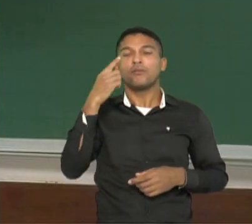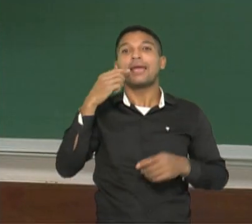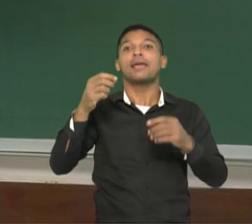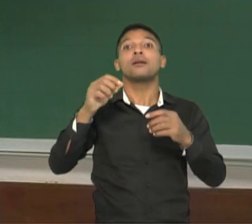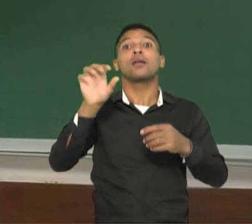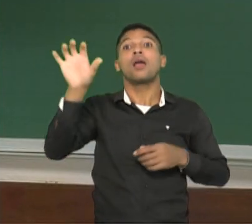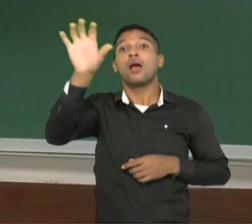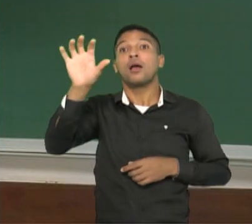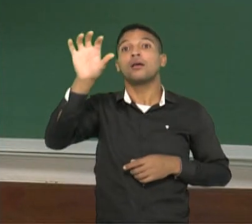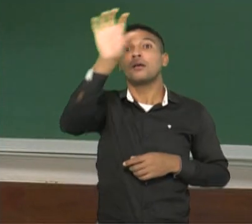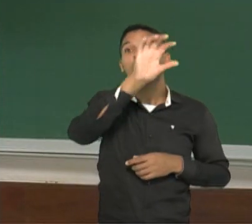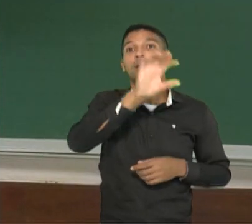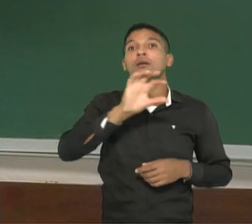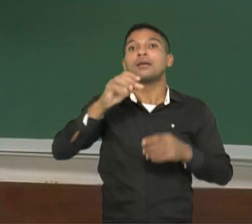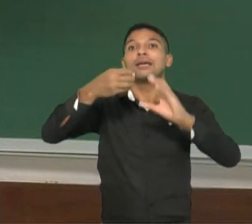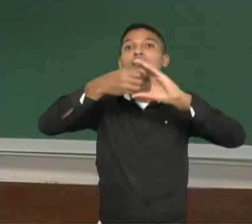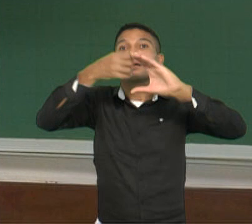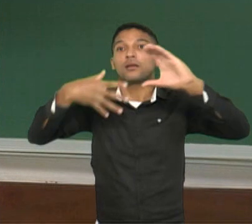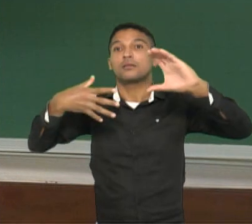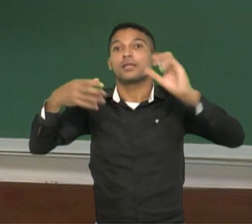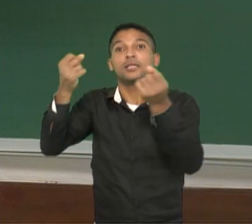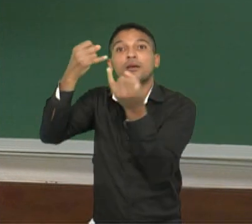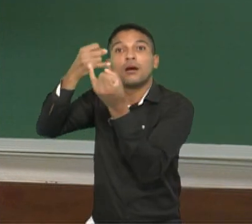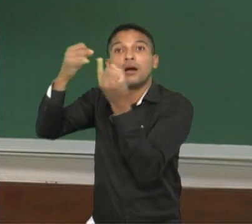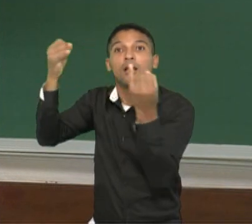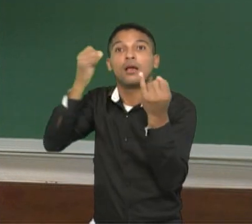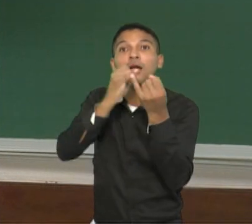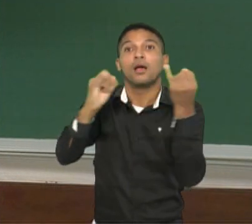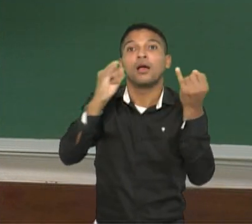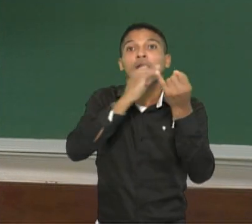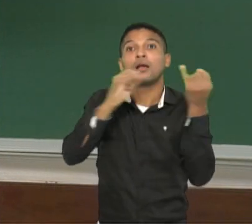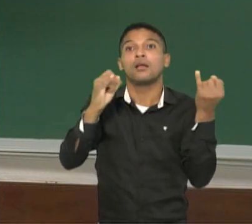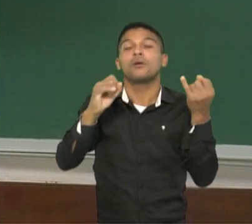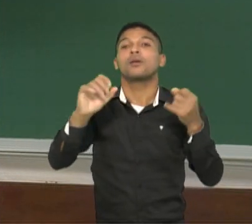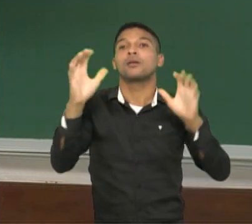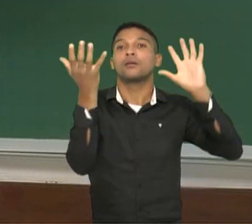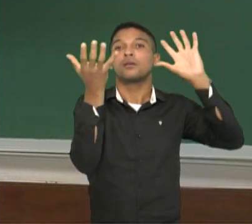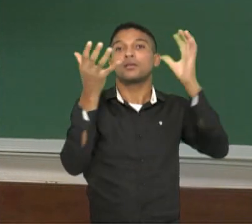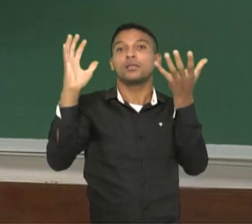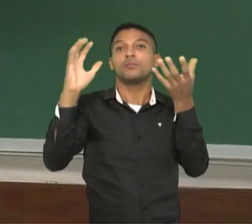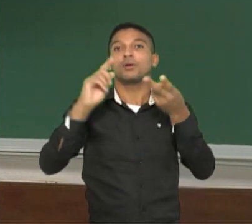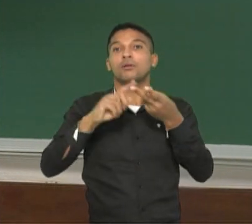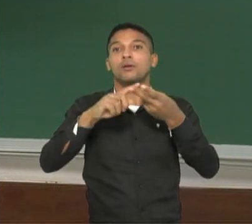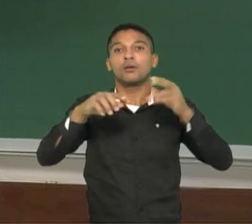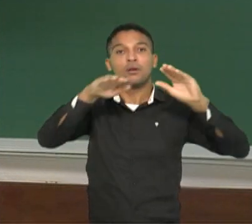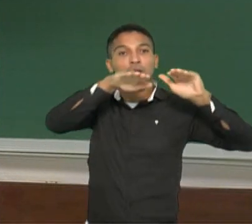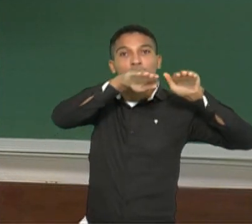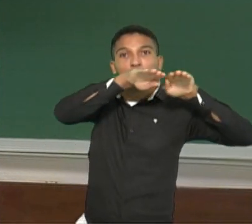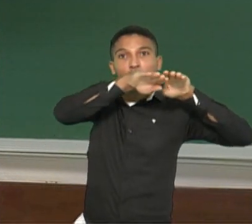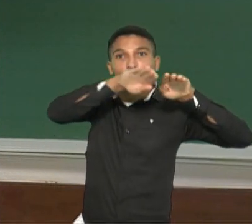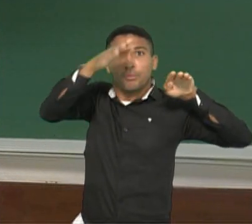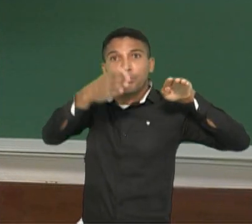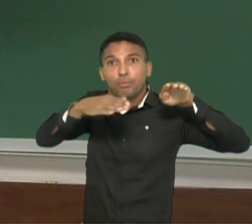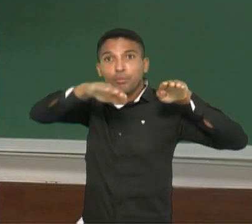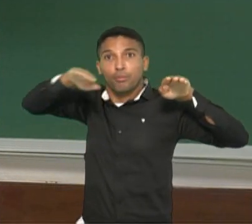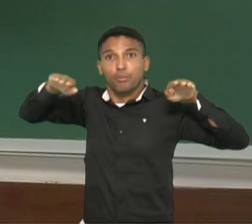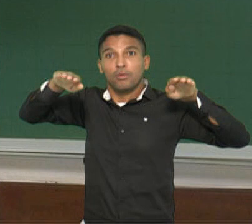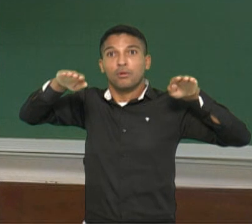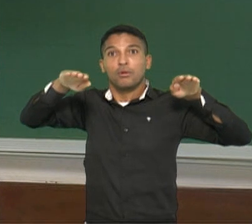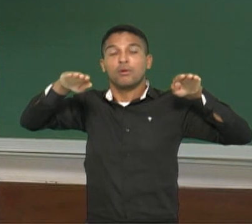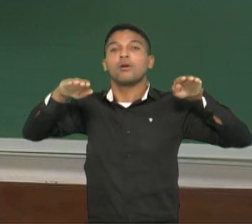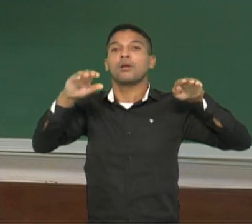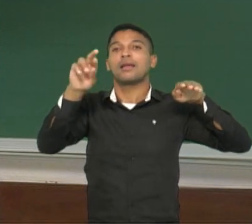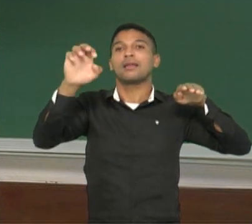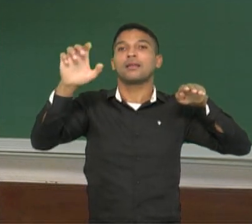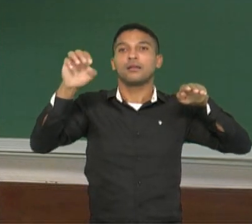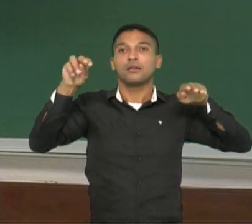similares de clima, relevo, vegetação, hidrografia, que apresentam aspectos na paisagem similares. E nós